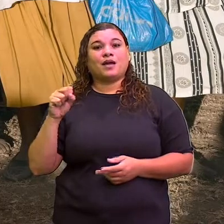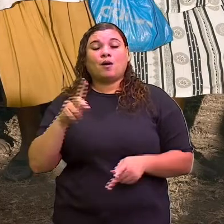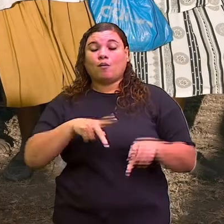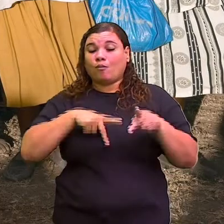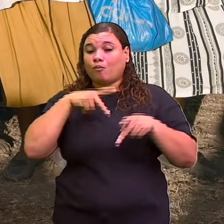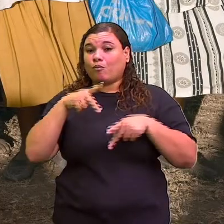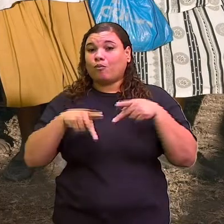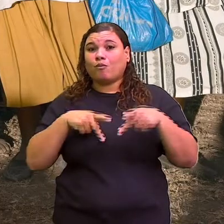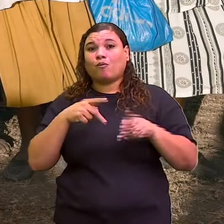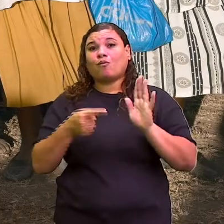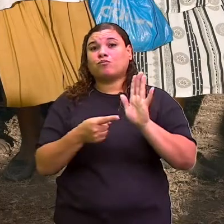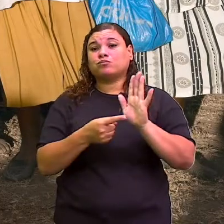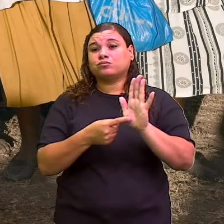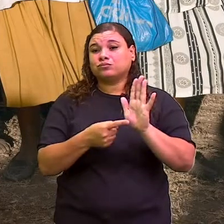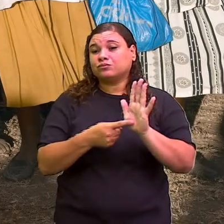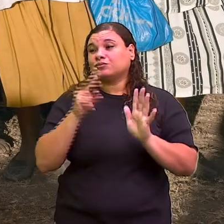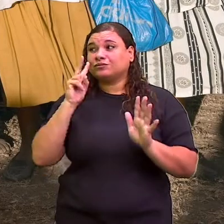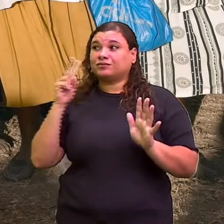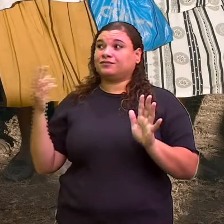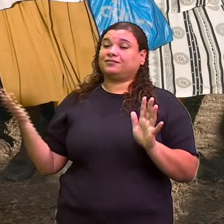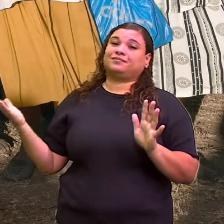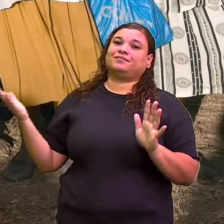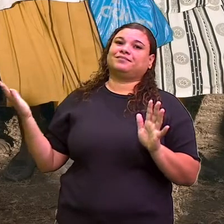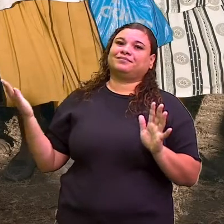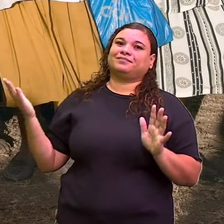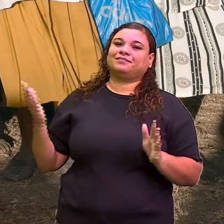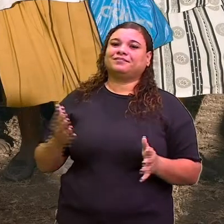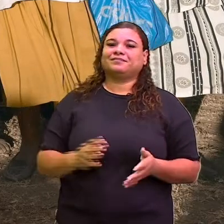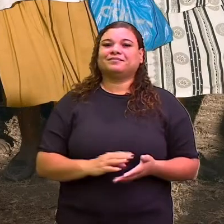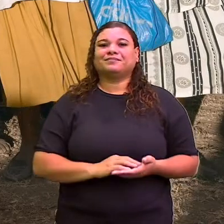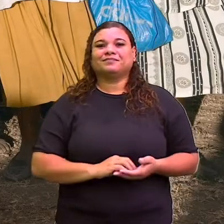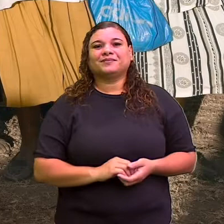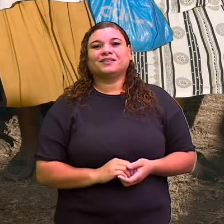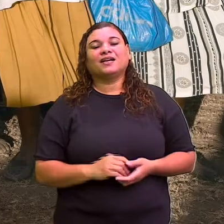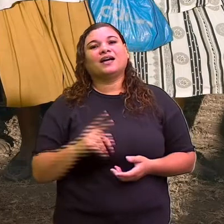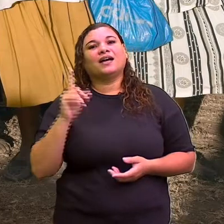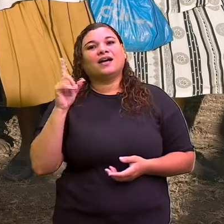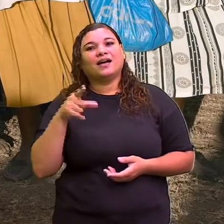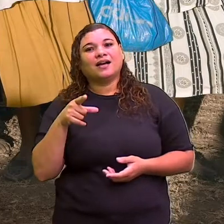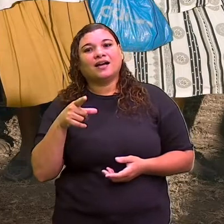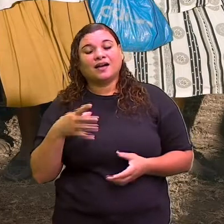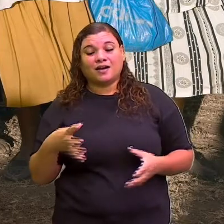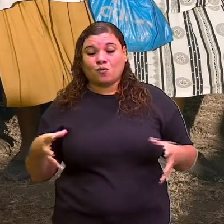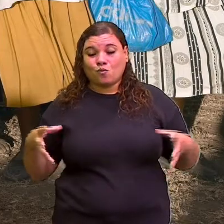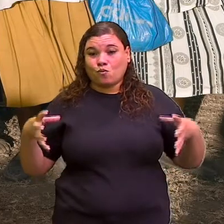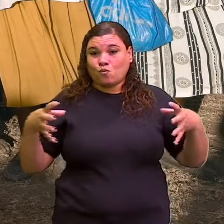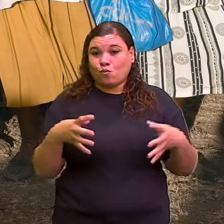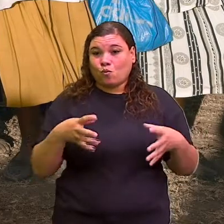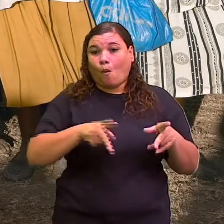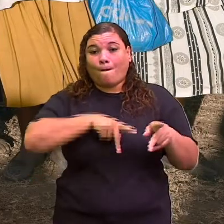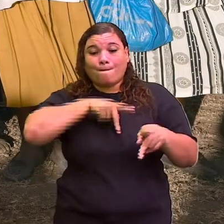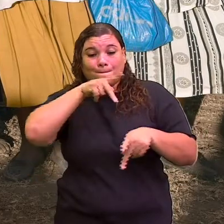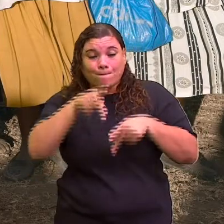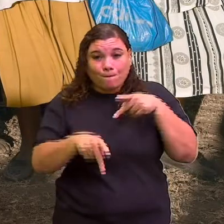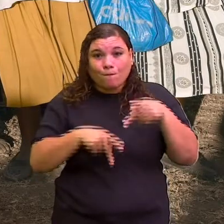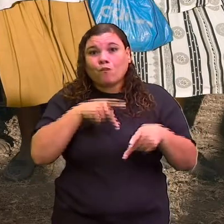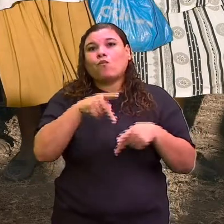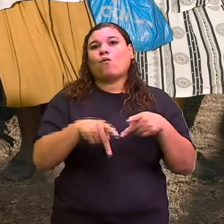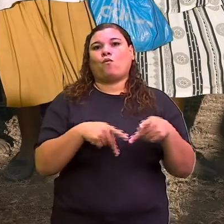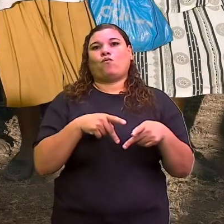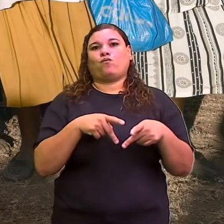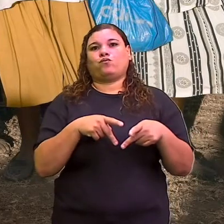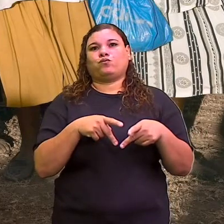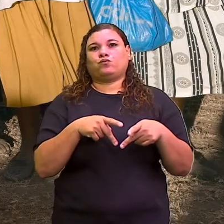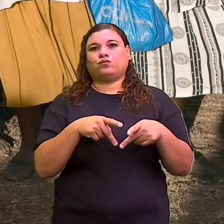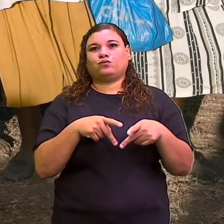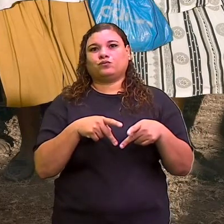esta imagem, ela representa um povo, uma nação africana.